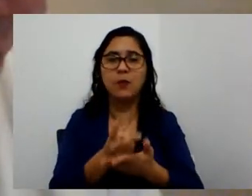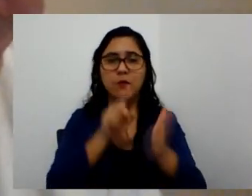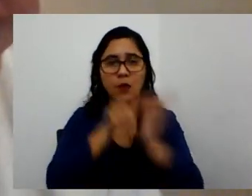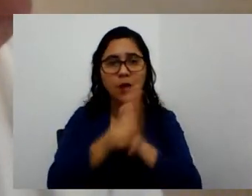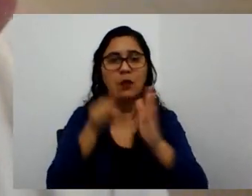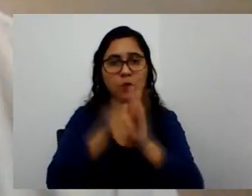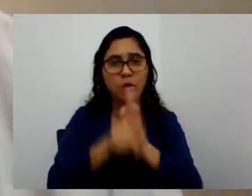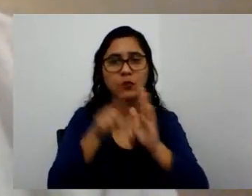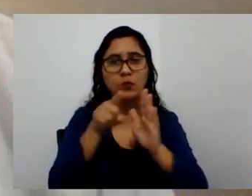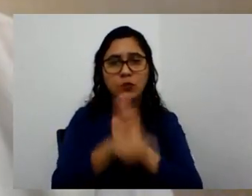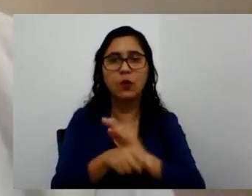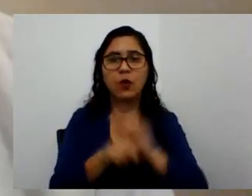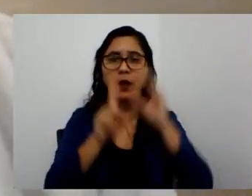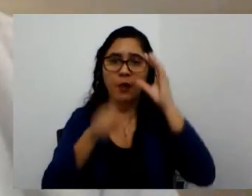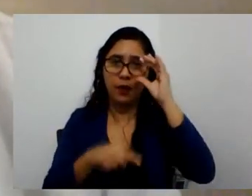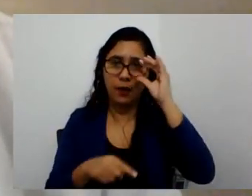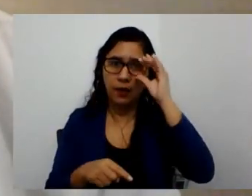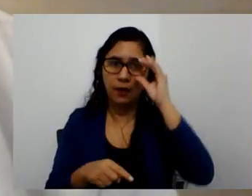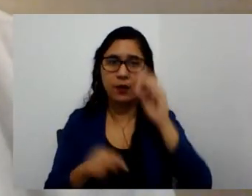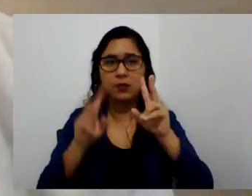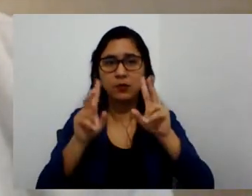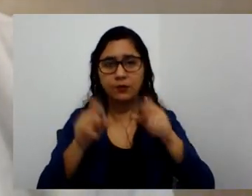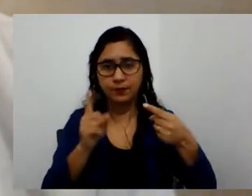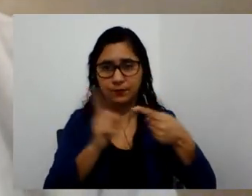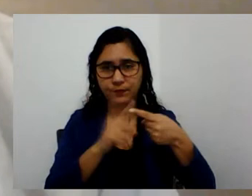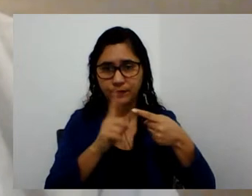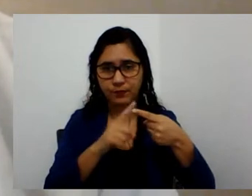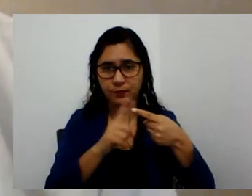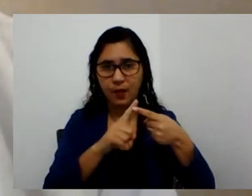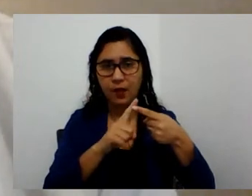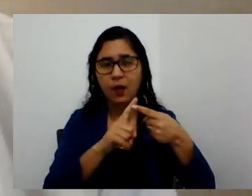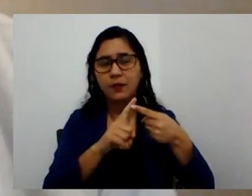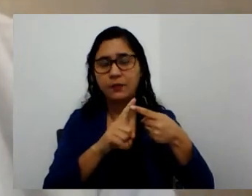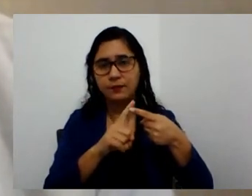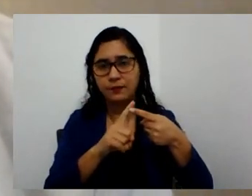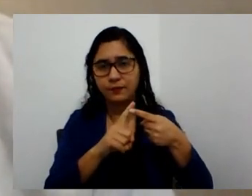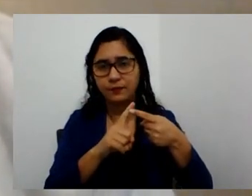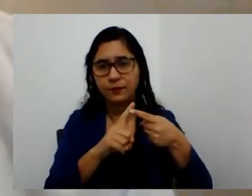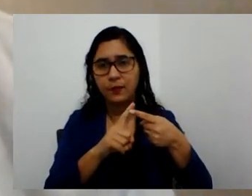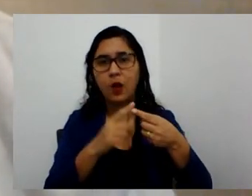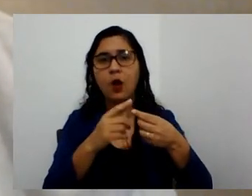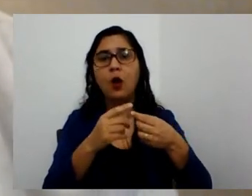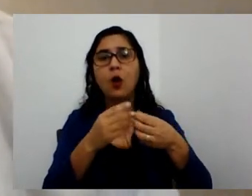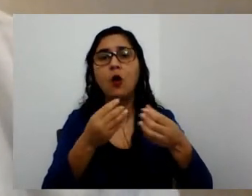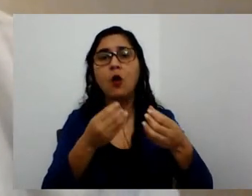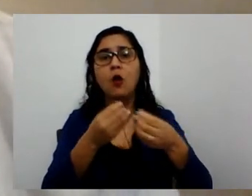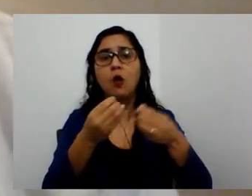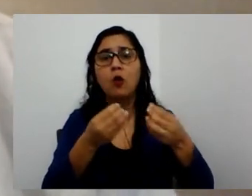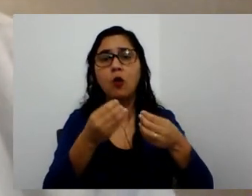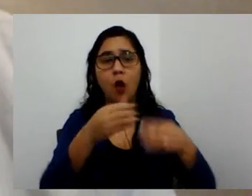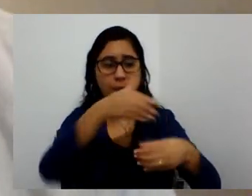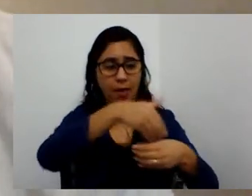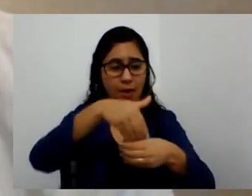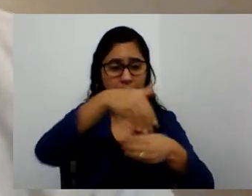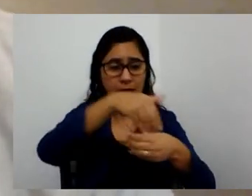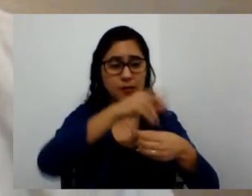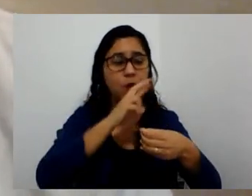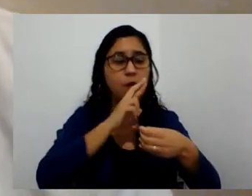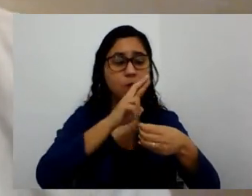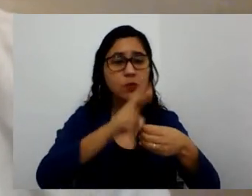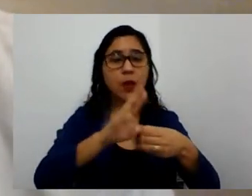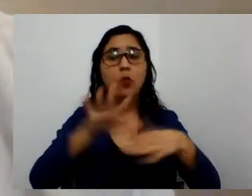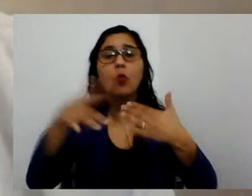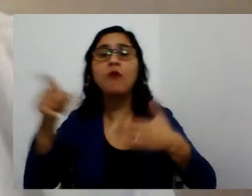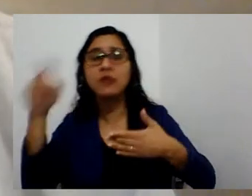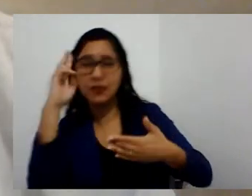perguntadas foi dos respeito que as candidaturas terão pelo resultado das eleições na composição